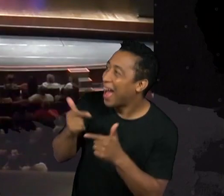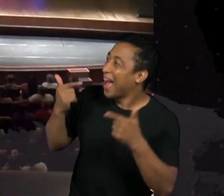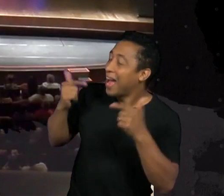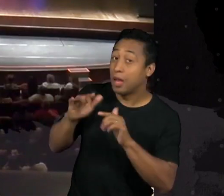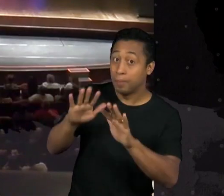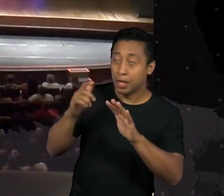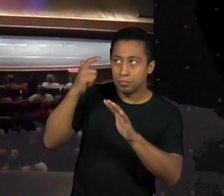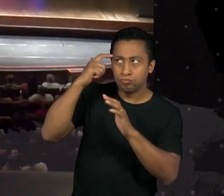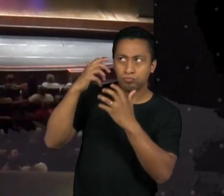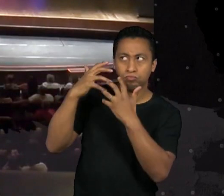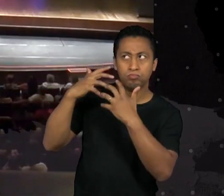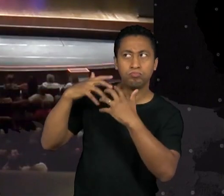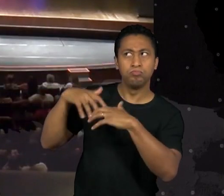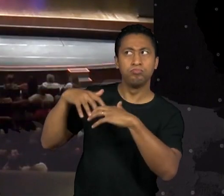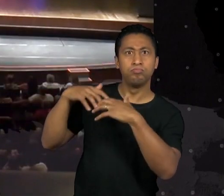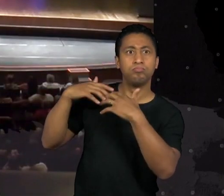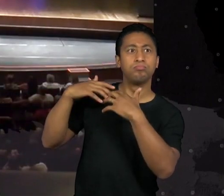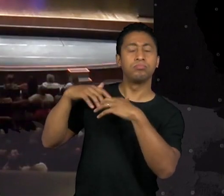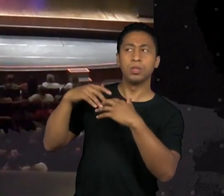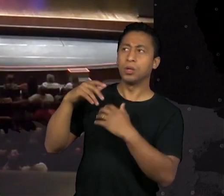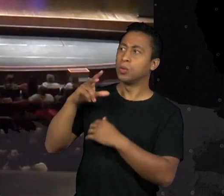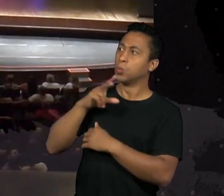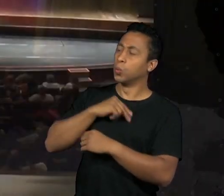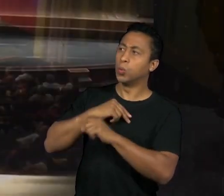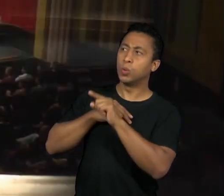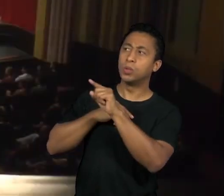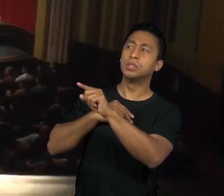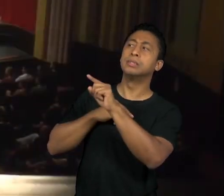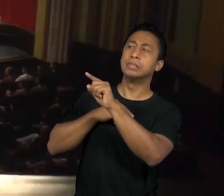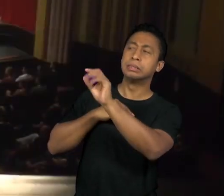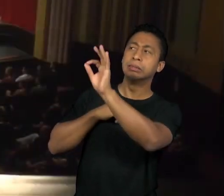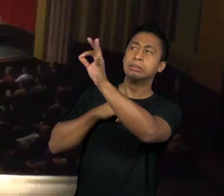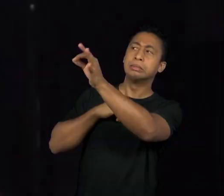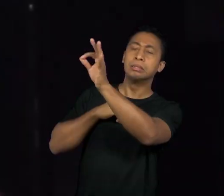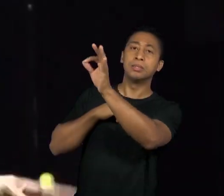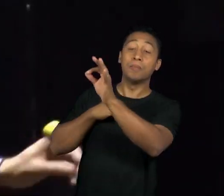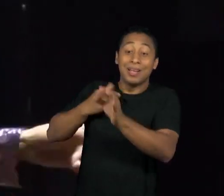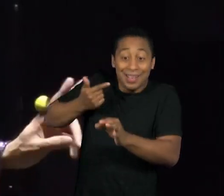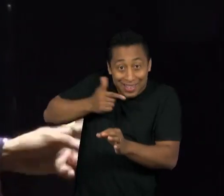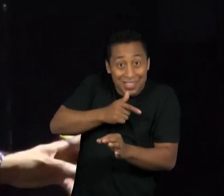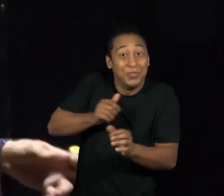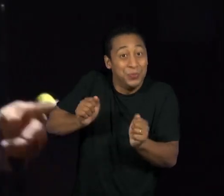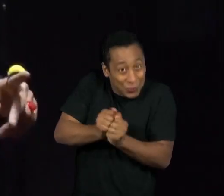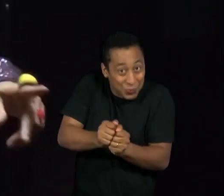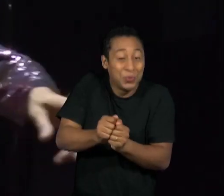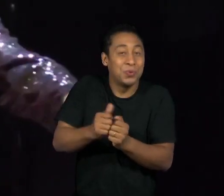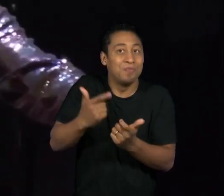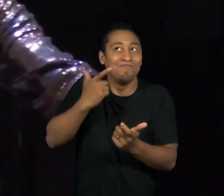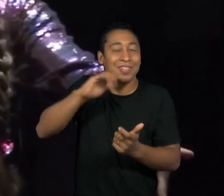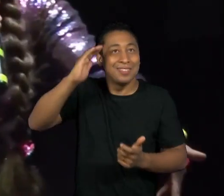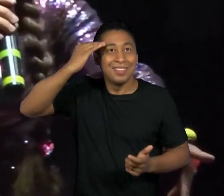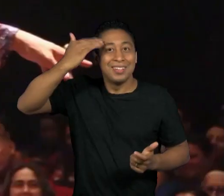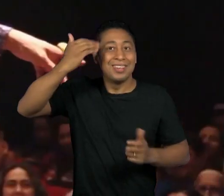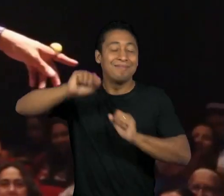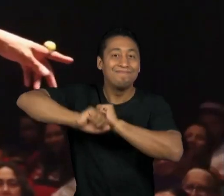se divertem e dizem assim, pô, isso daí pode educar. Eu consegui encontrar dentro do humor o tempo certo de falar